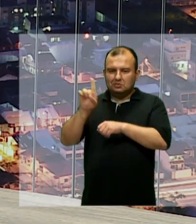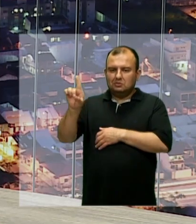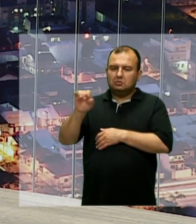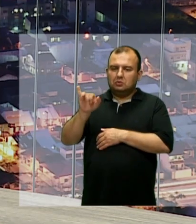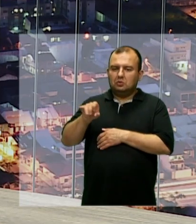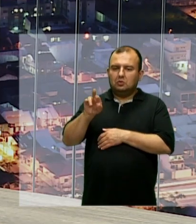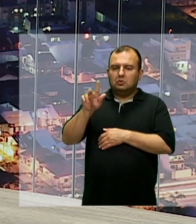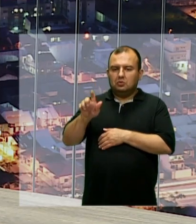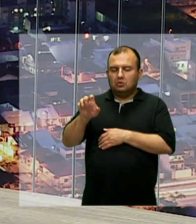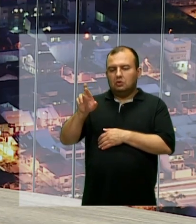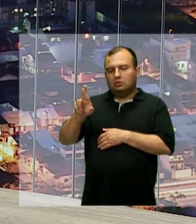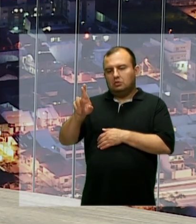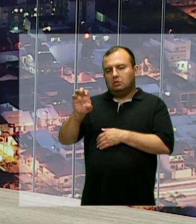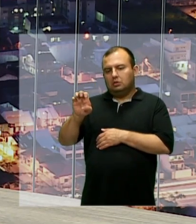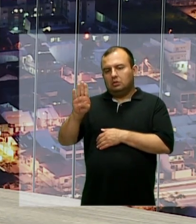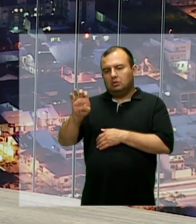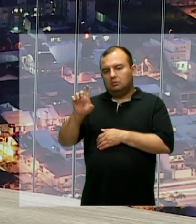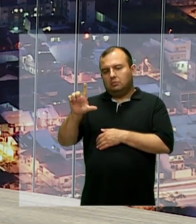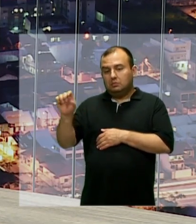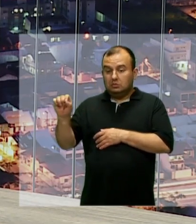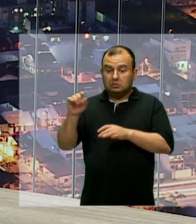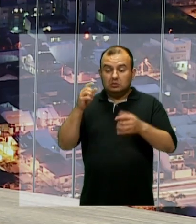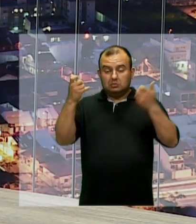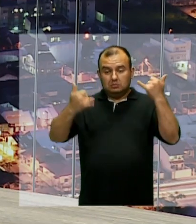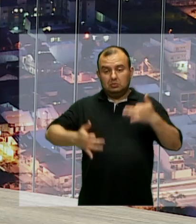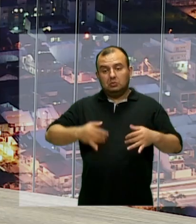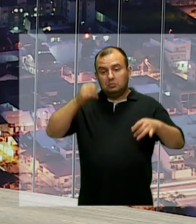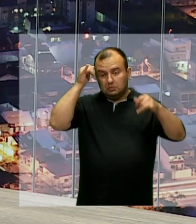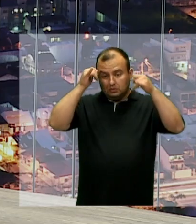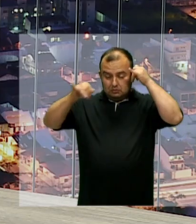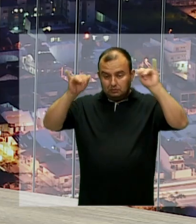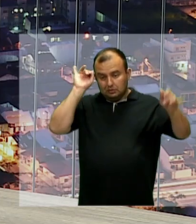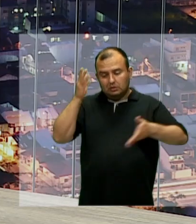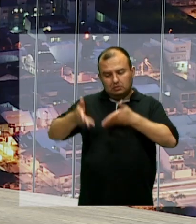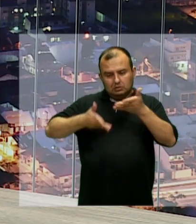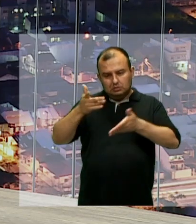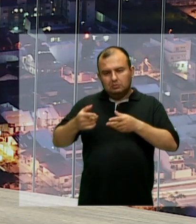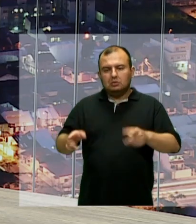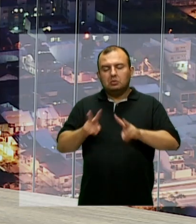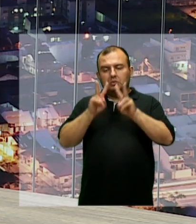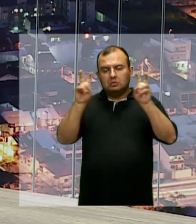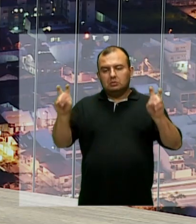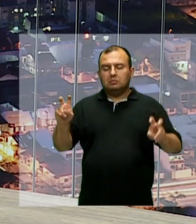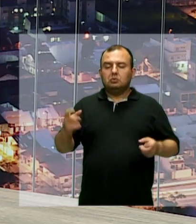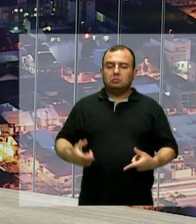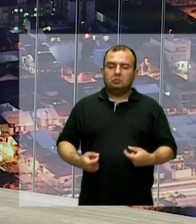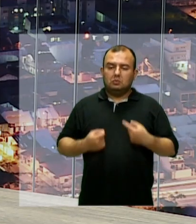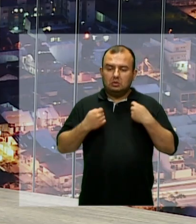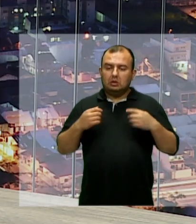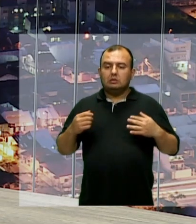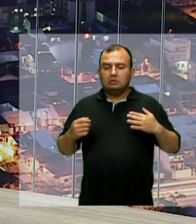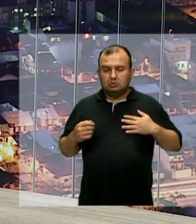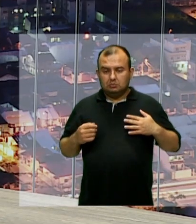está falando sobre prevenção e tratamento do câncer de mama, mas a gente pode falar, às vezes, em saúde da